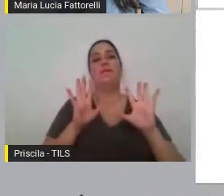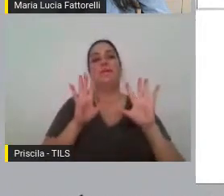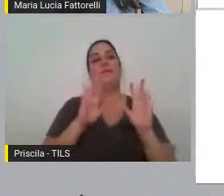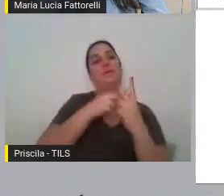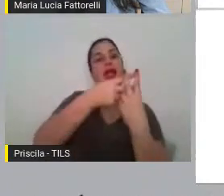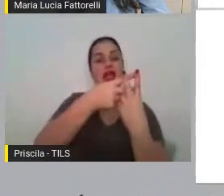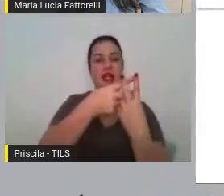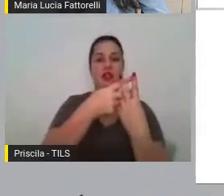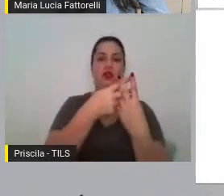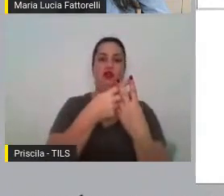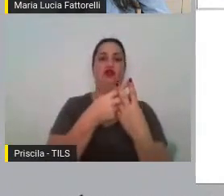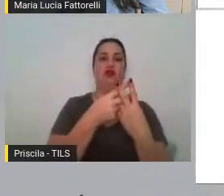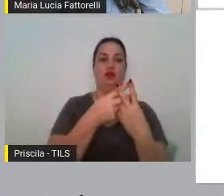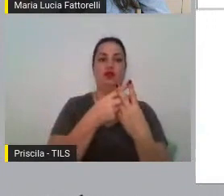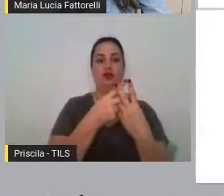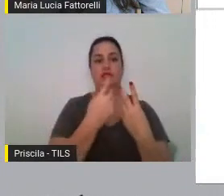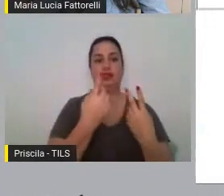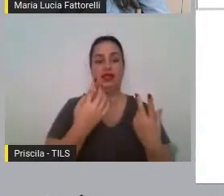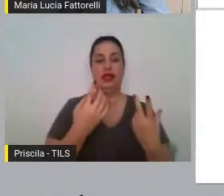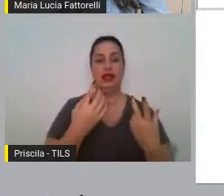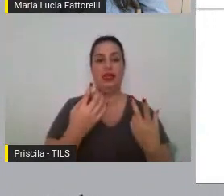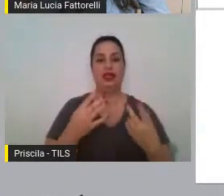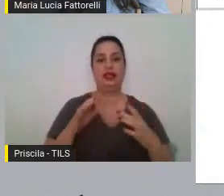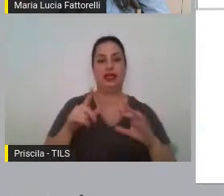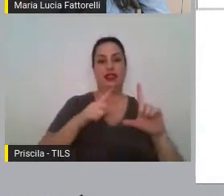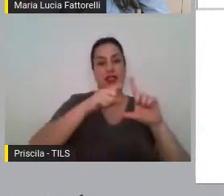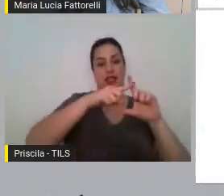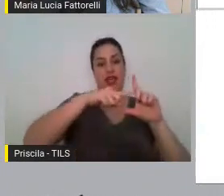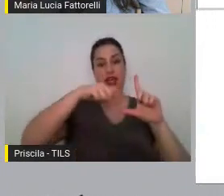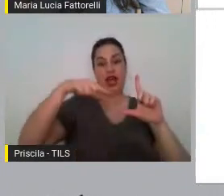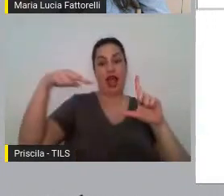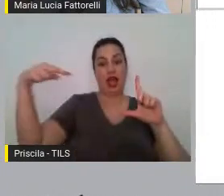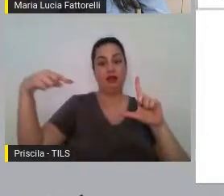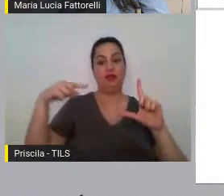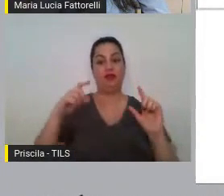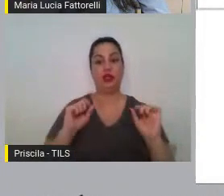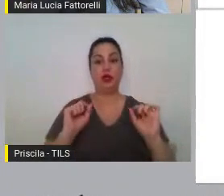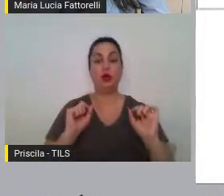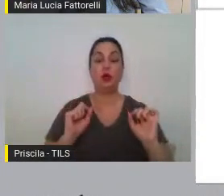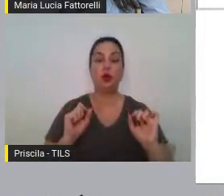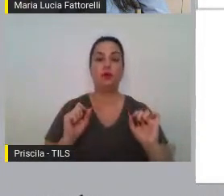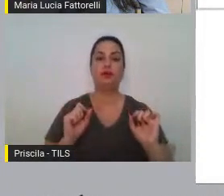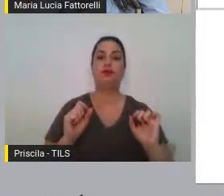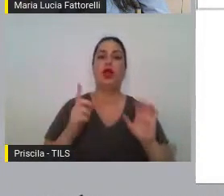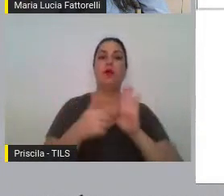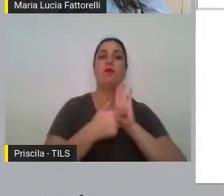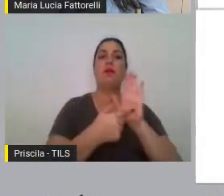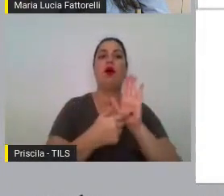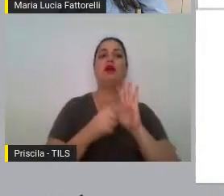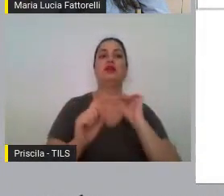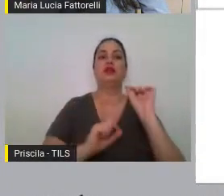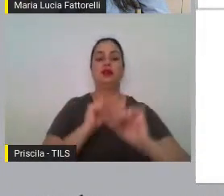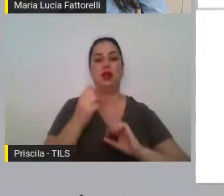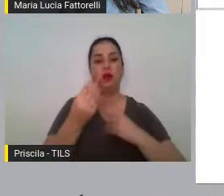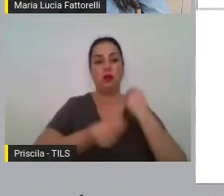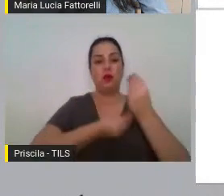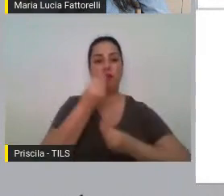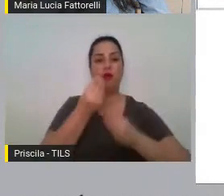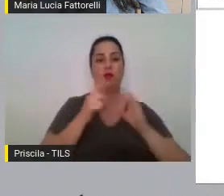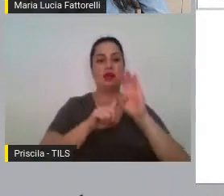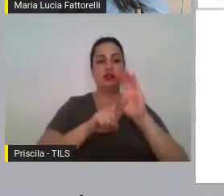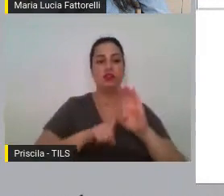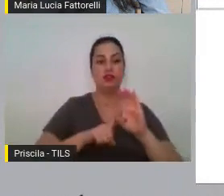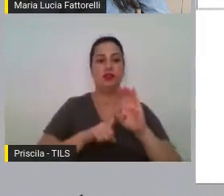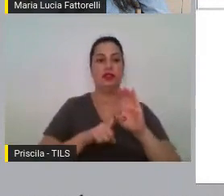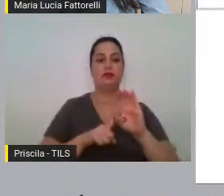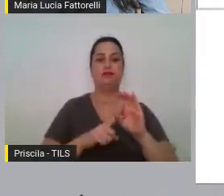aqui, lá da Secretaria da Fazenda do Rio Grande do Sul, vai mostrar como a dívida evoluiu no caso do Rio Grande do Sul. A partir